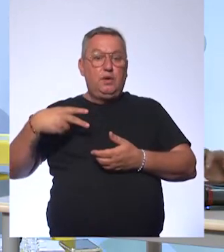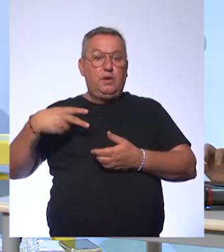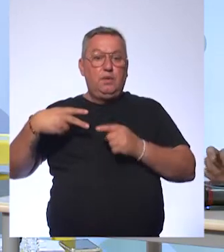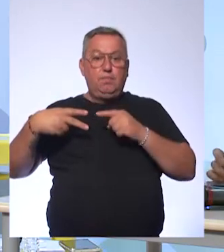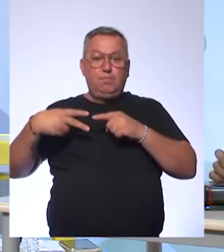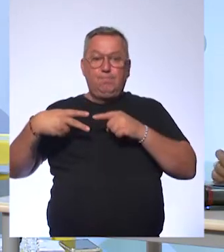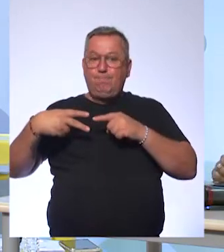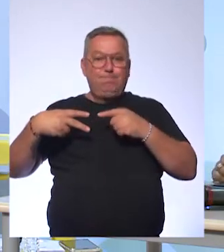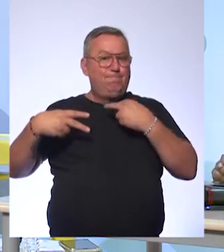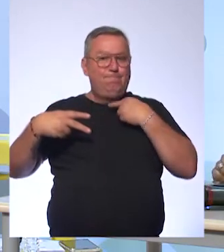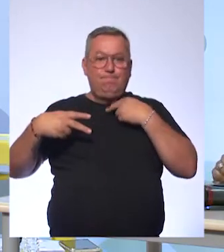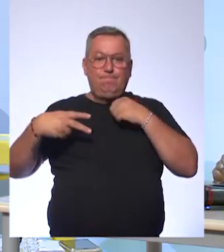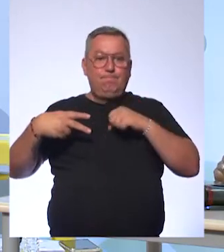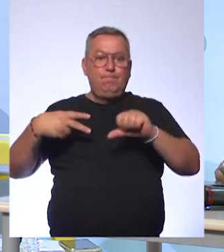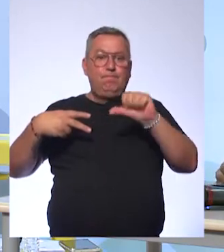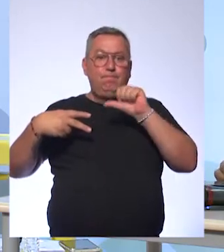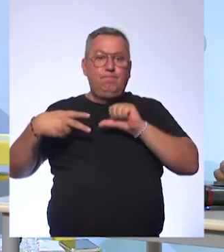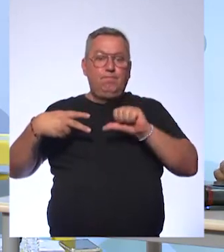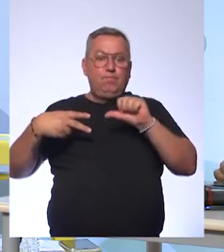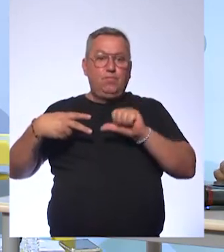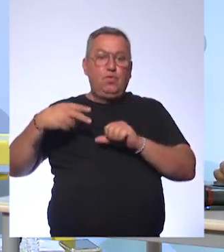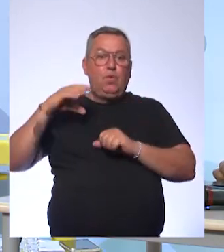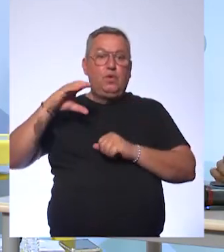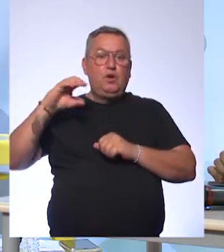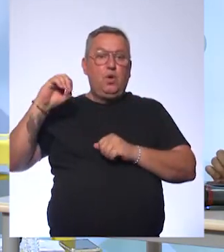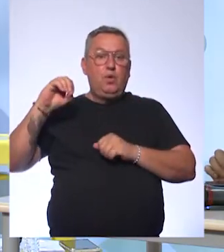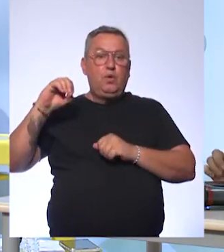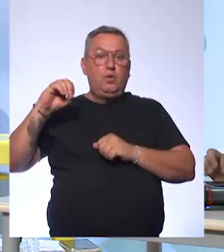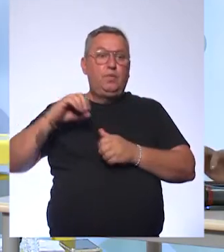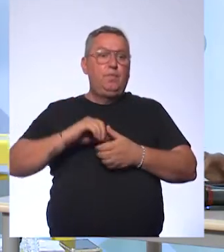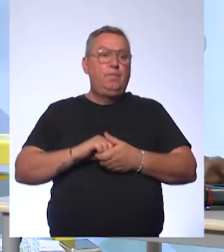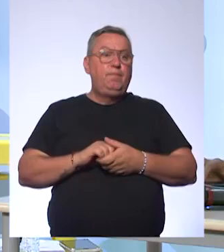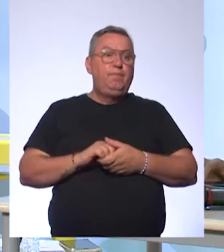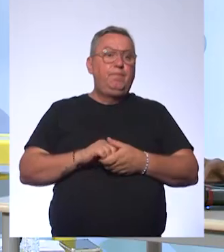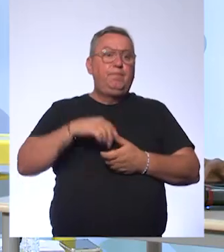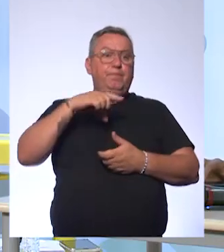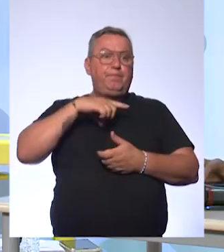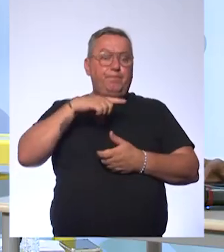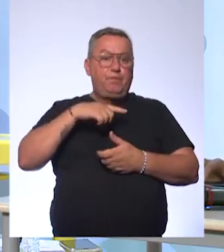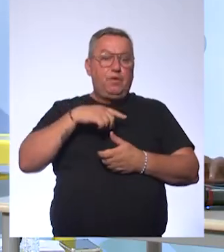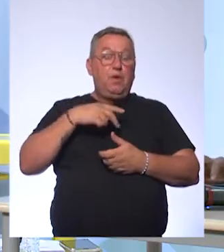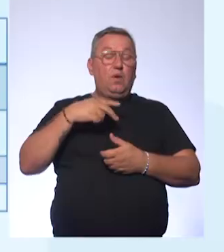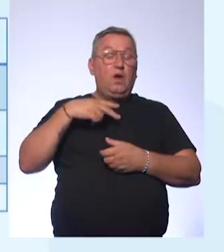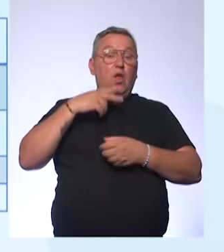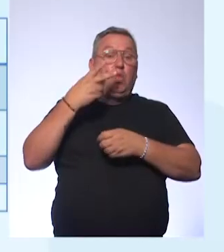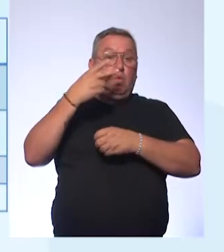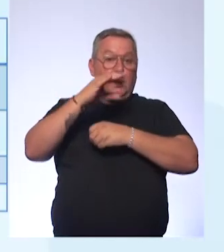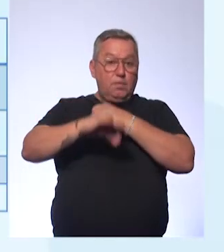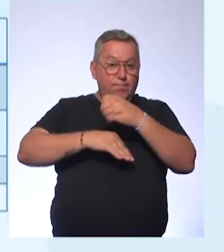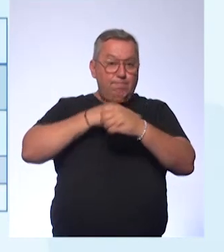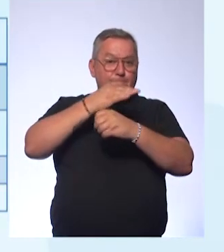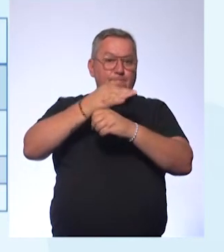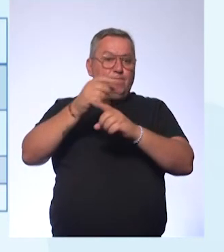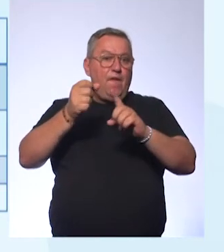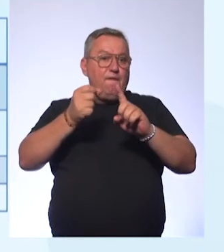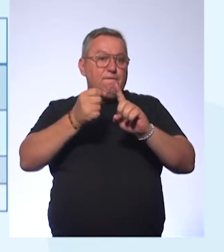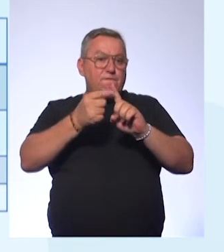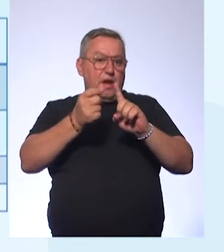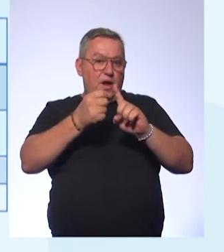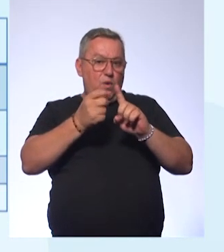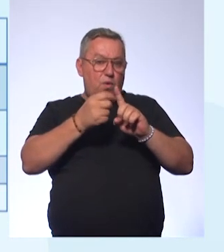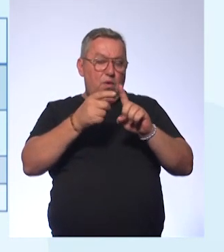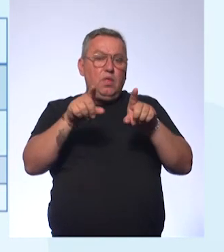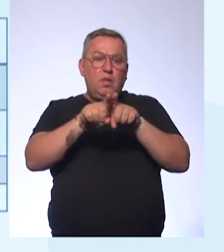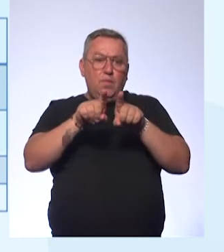alterar o 2, somente o coeficiente. Se aqui eu tenho 2 átomos de ferro, ok? Do lado de